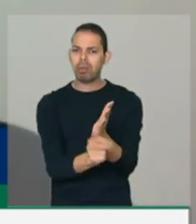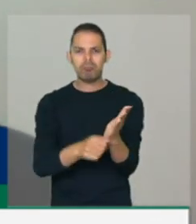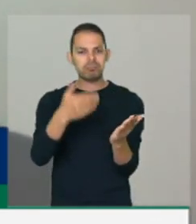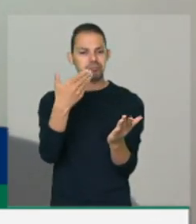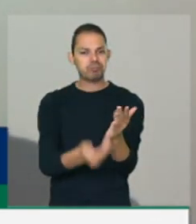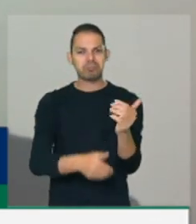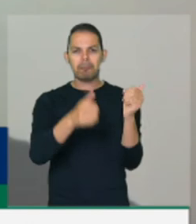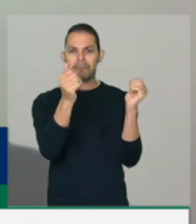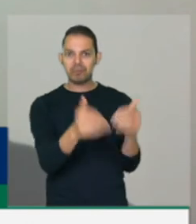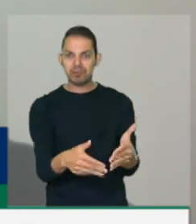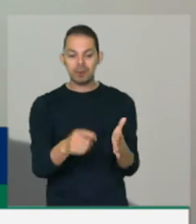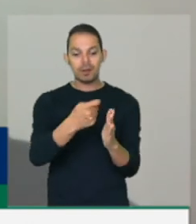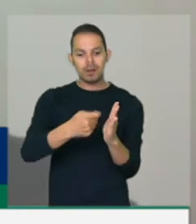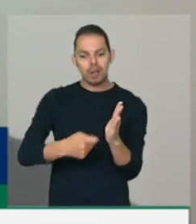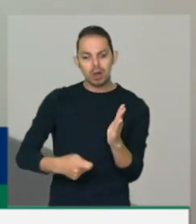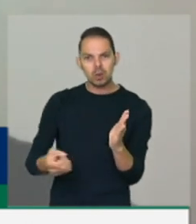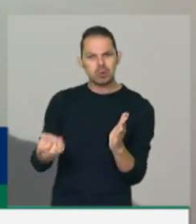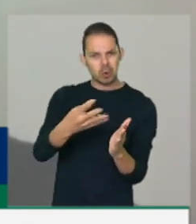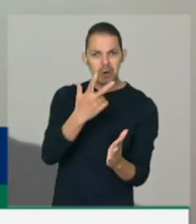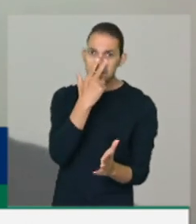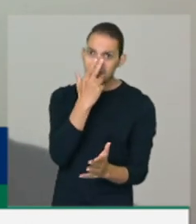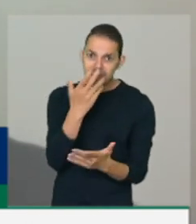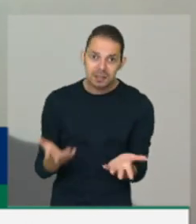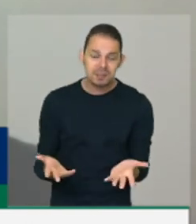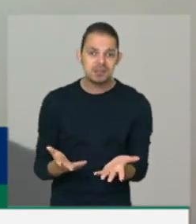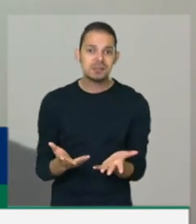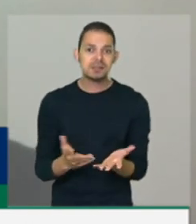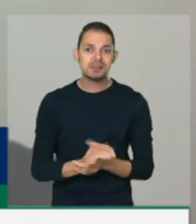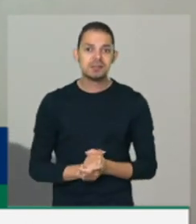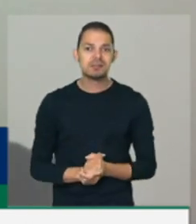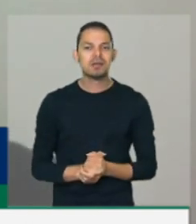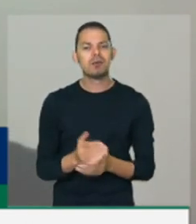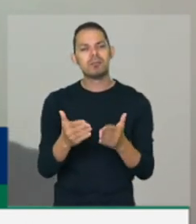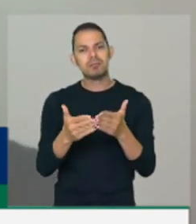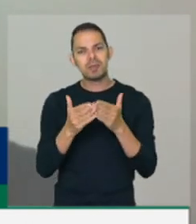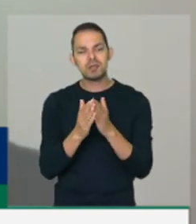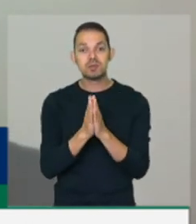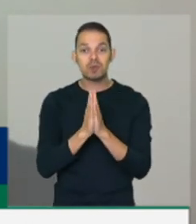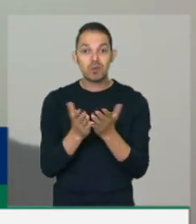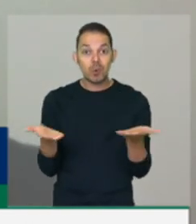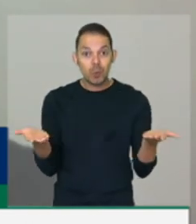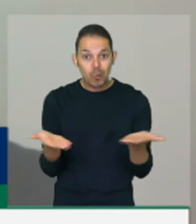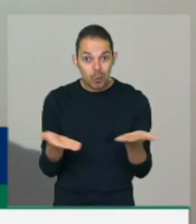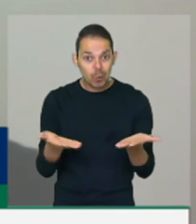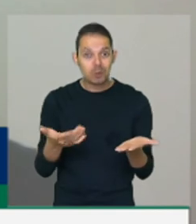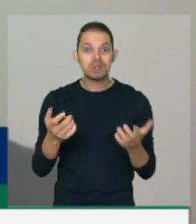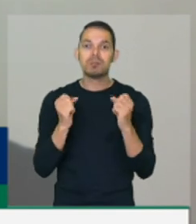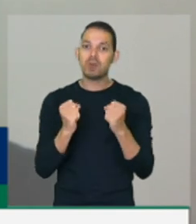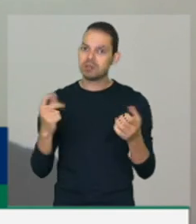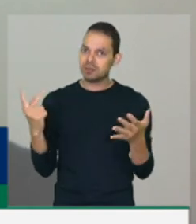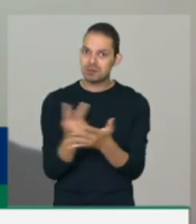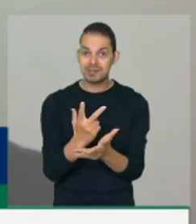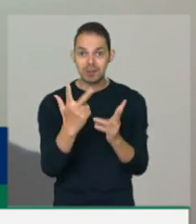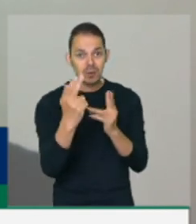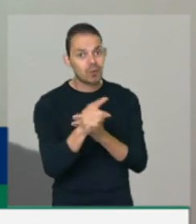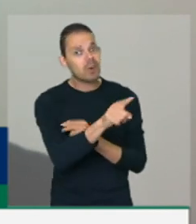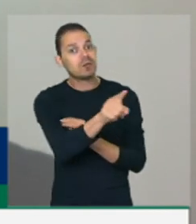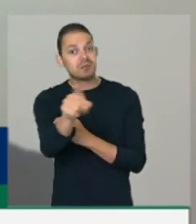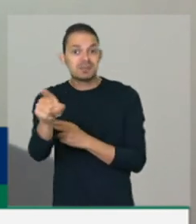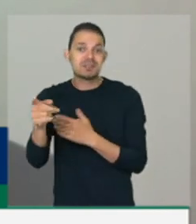sendo reescrito. Portanto, eu peço, o que acontece é que hoje comigo pode acontecer com qualquer um dos